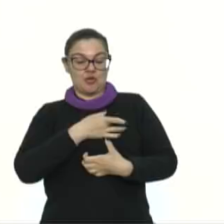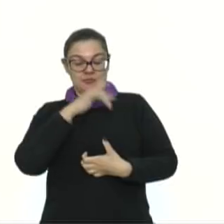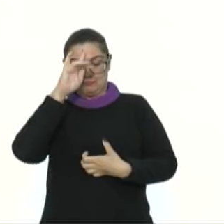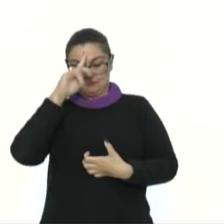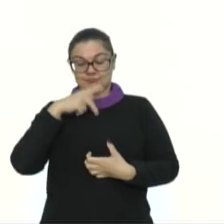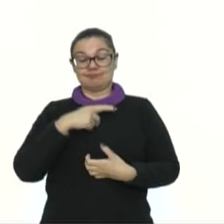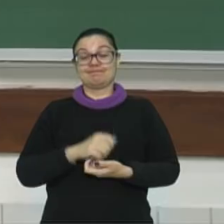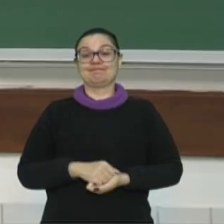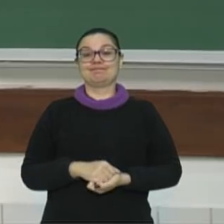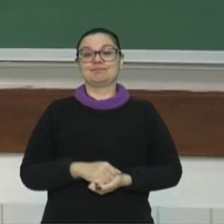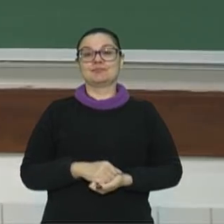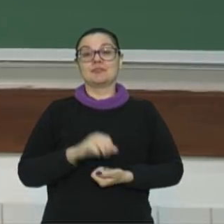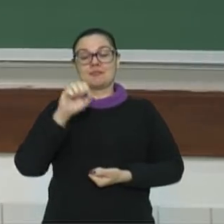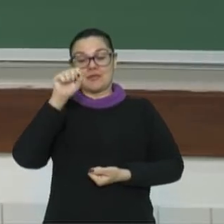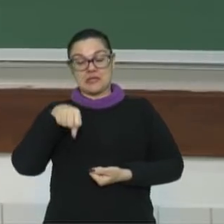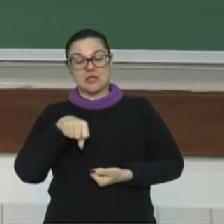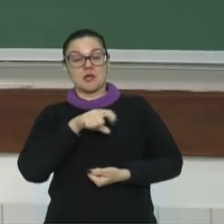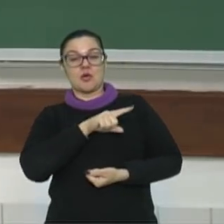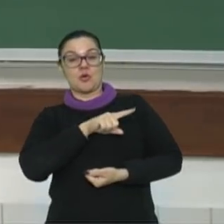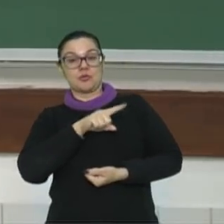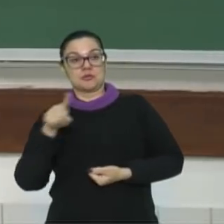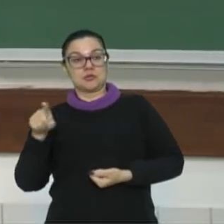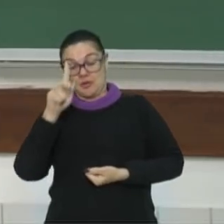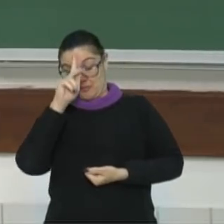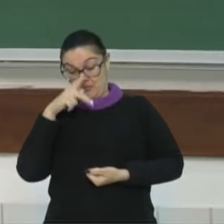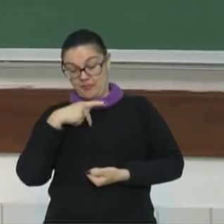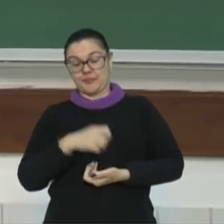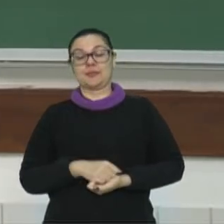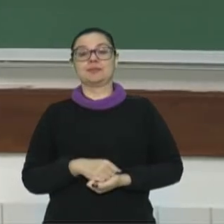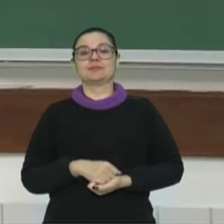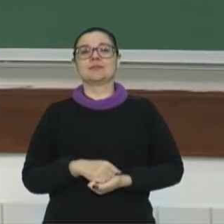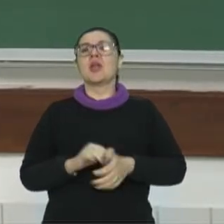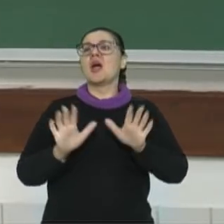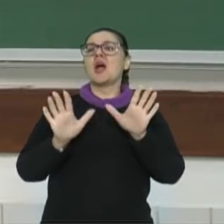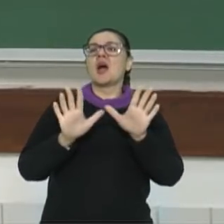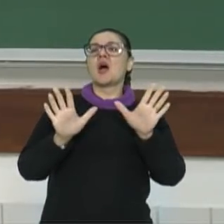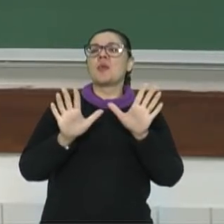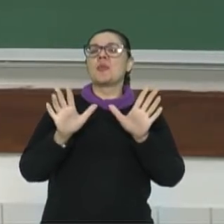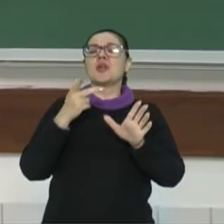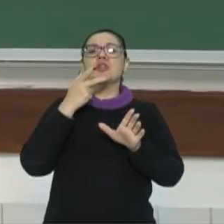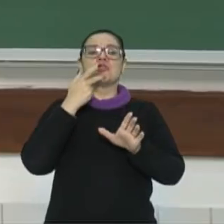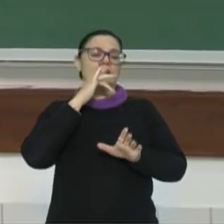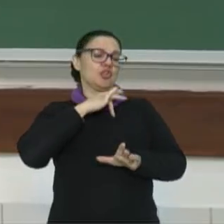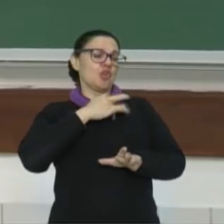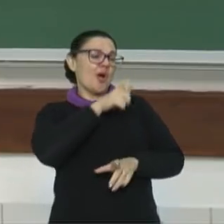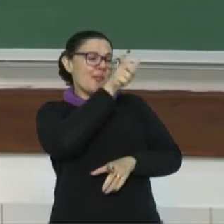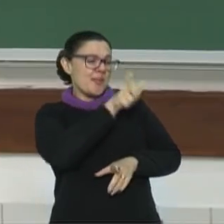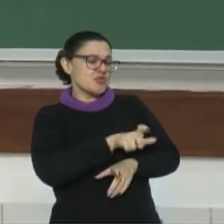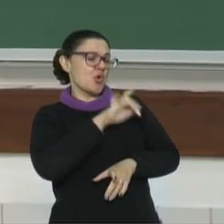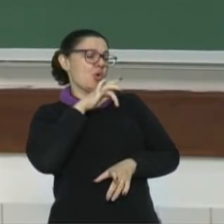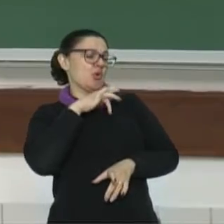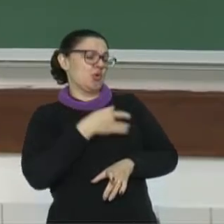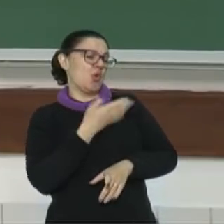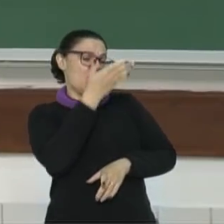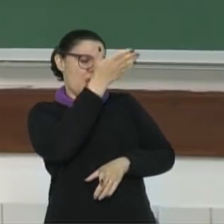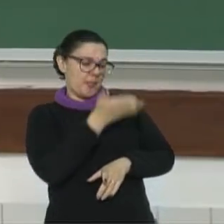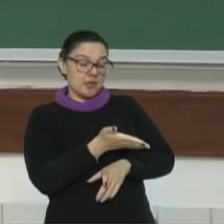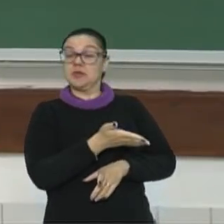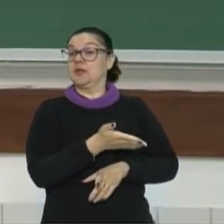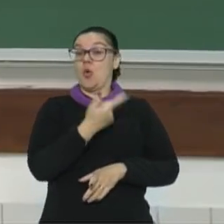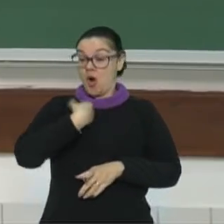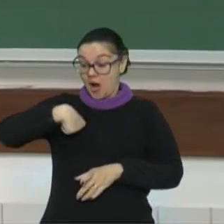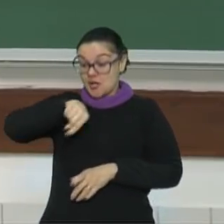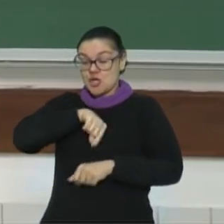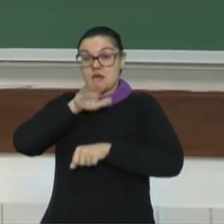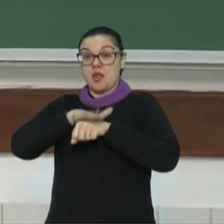piedade a si próprio. Não estamos falando de ficar com dó ou pena de alguém, estamos falando nós,